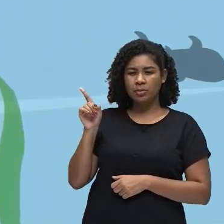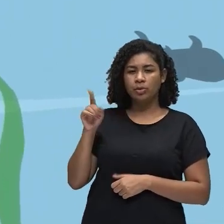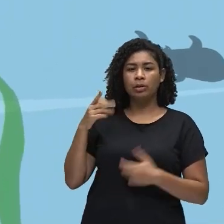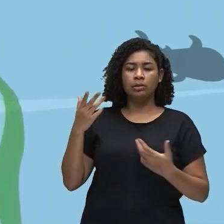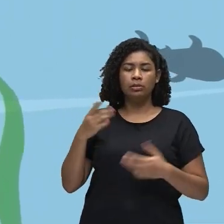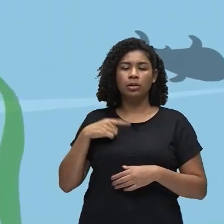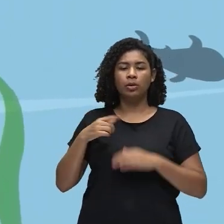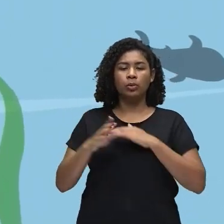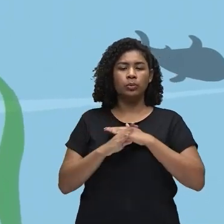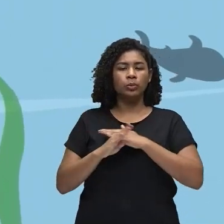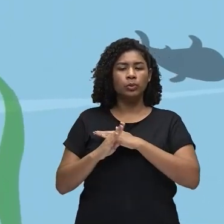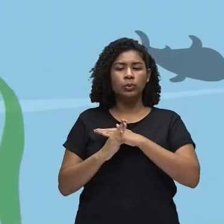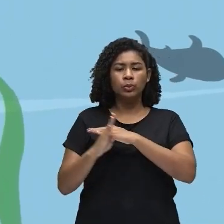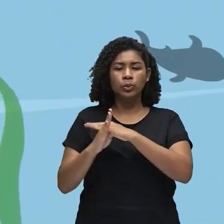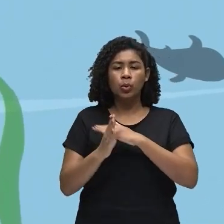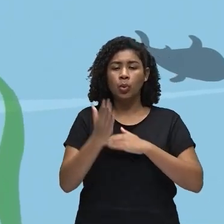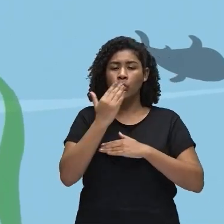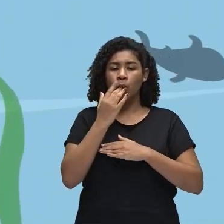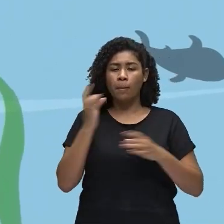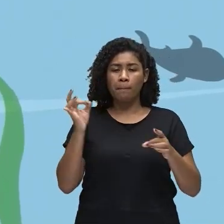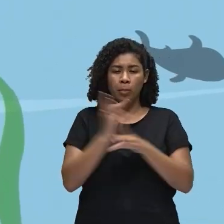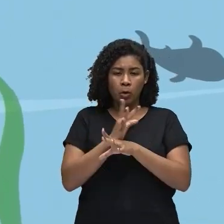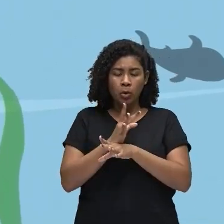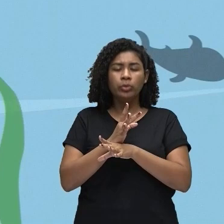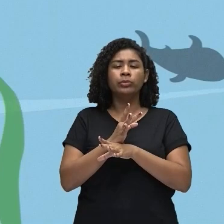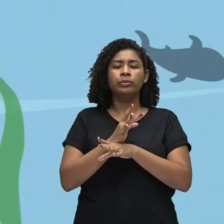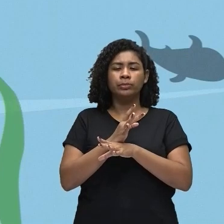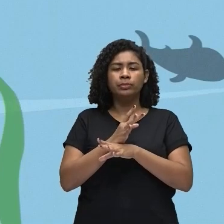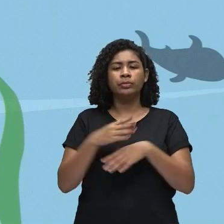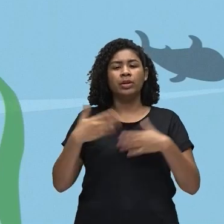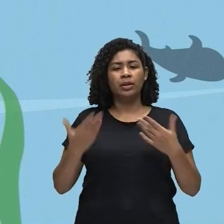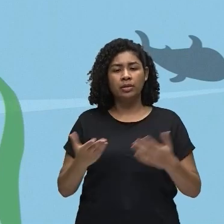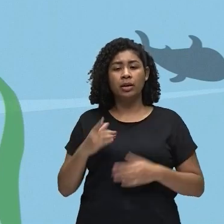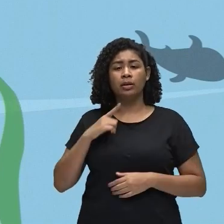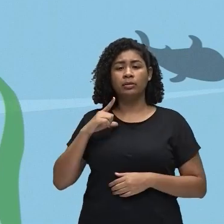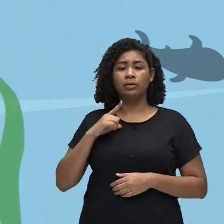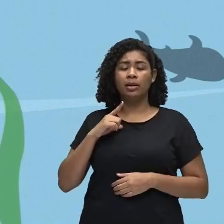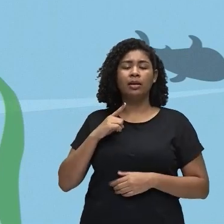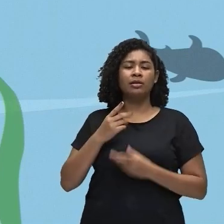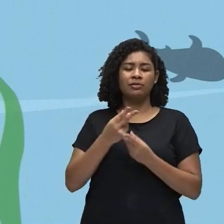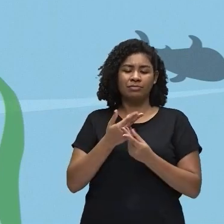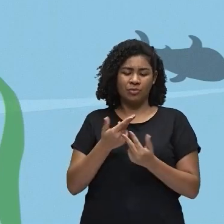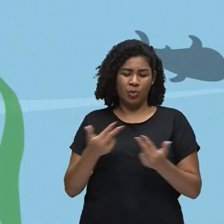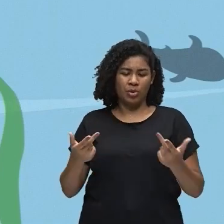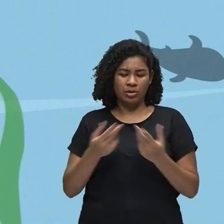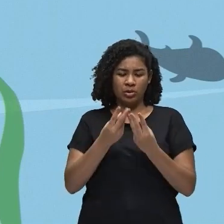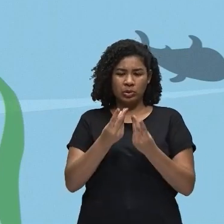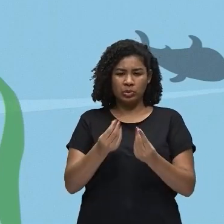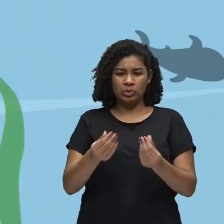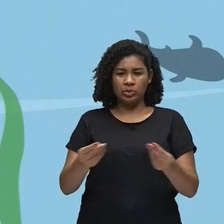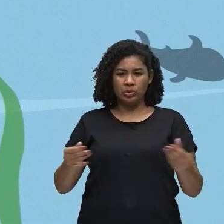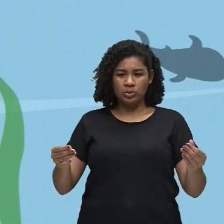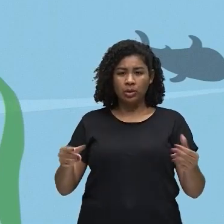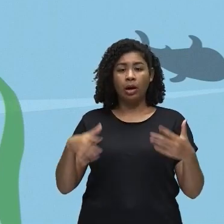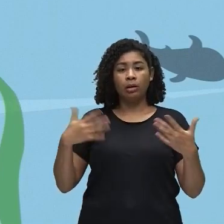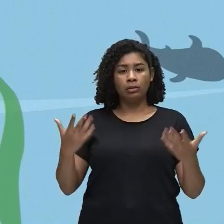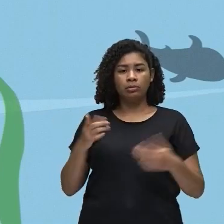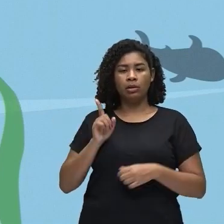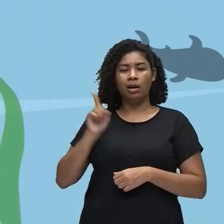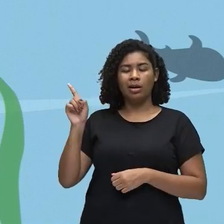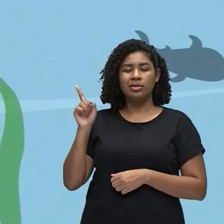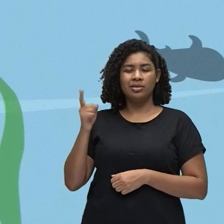se alimenta, estraçalha a alimentação dele, sempre sobra alguma coisa, e o peixe